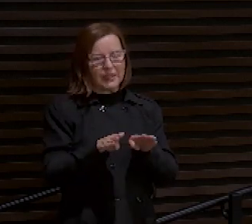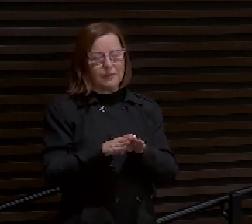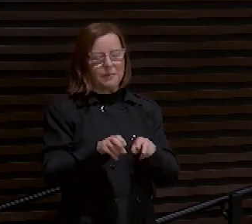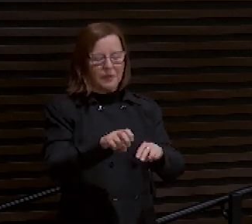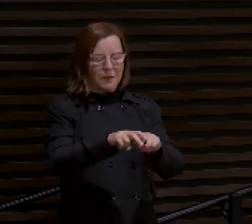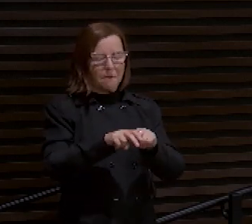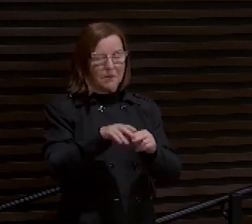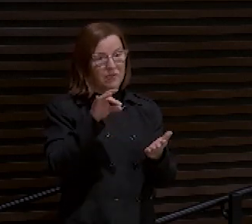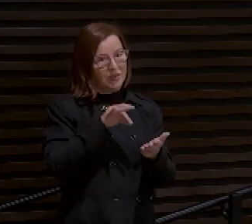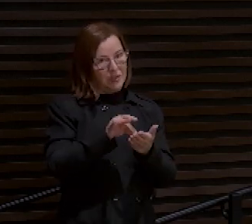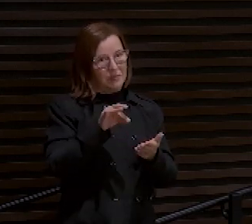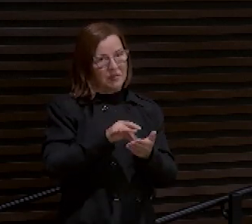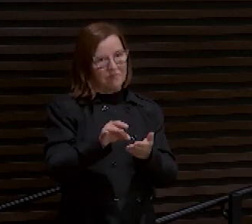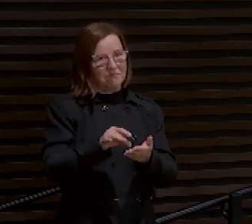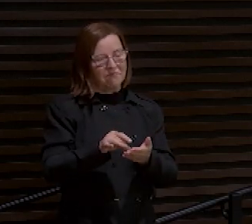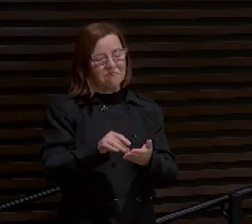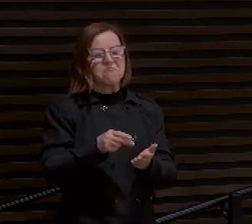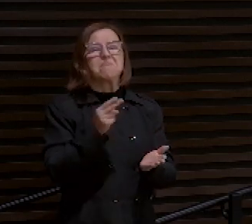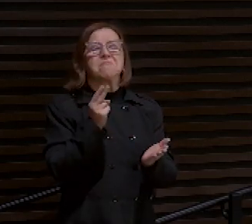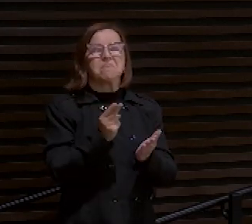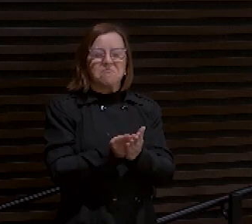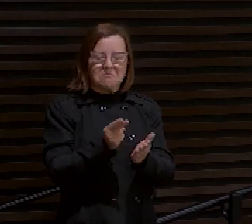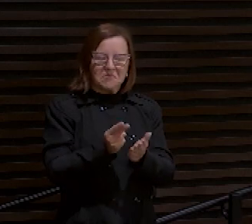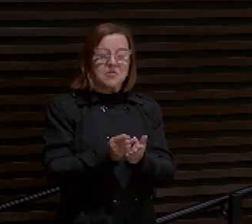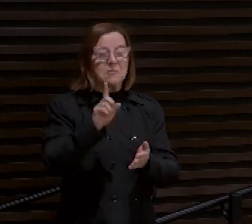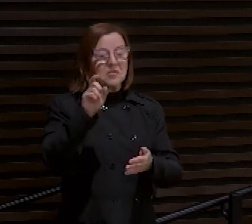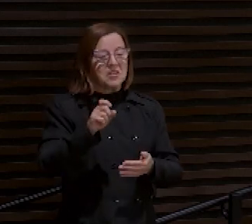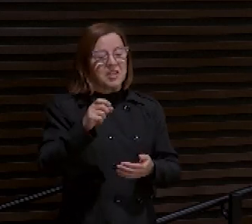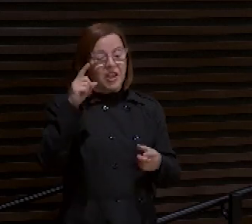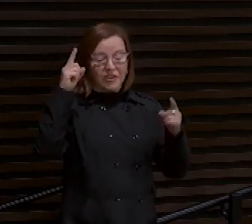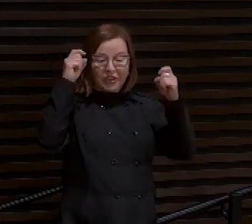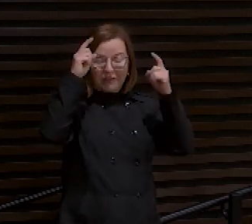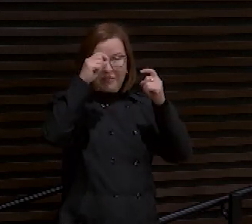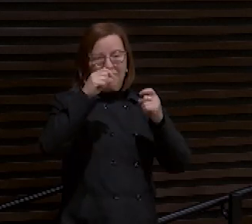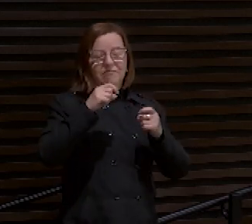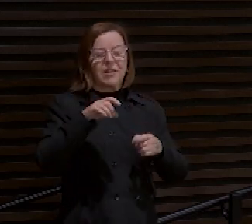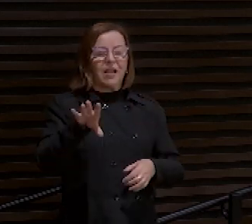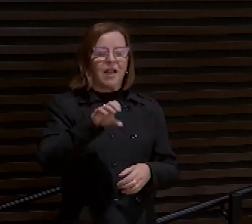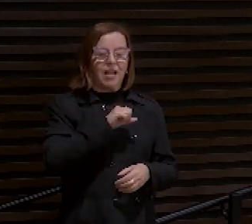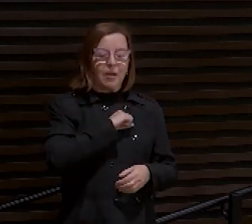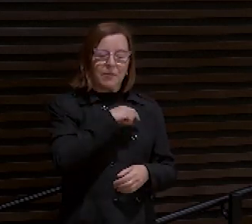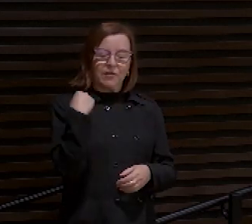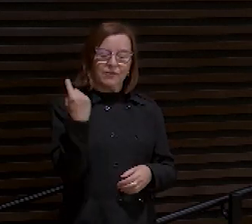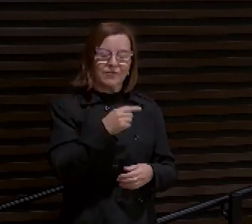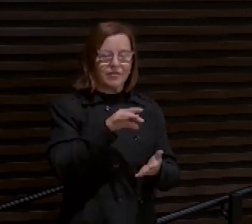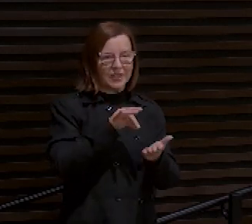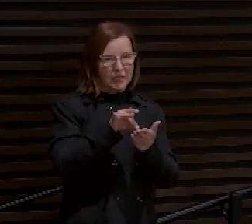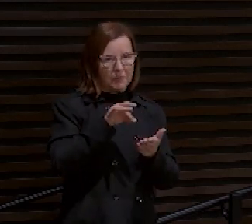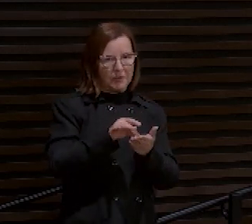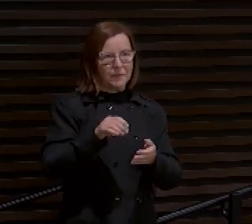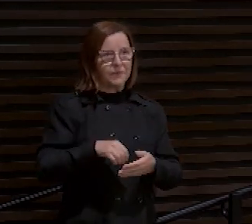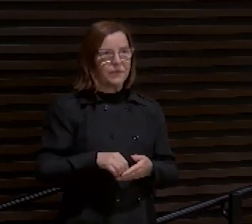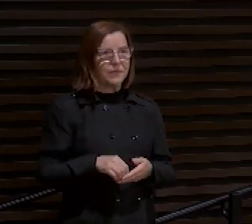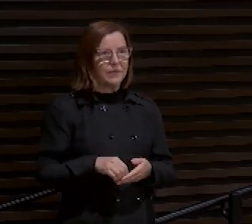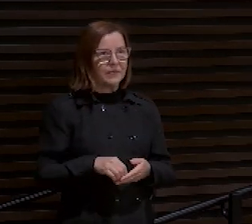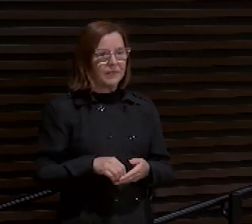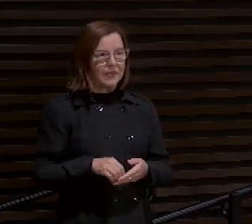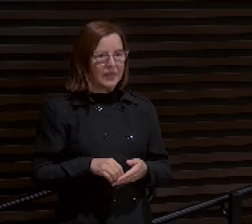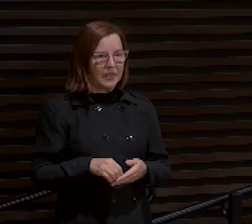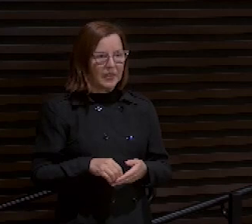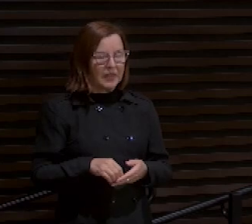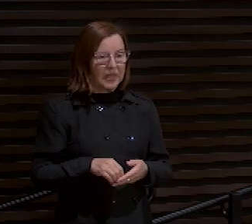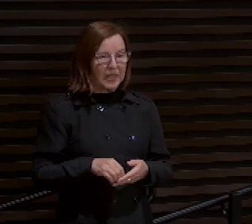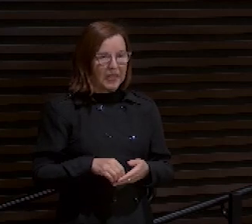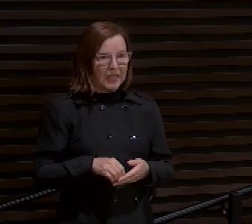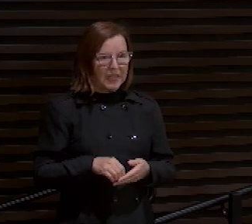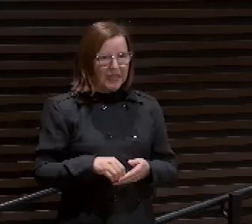pareça e por mais difícil que seja para nós. O amor também aos nossos inimigos. Então esse ensino de Jesus, ele era